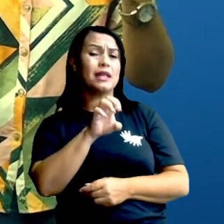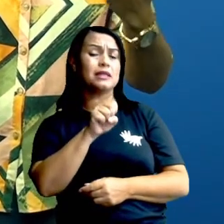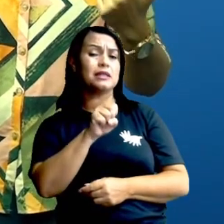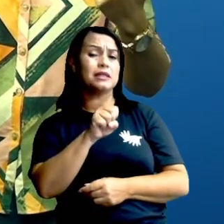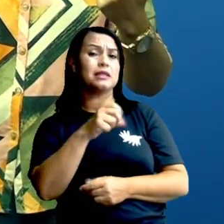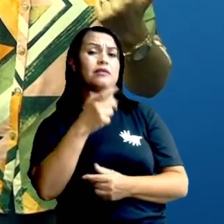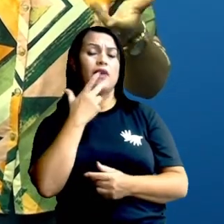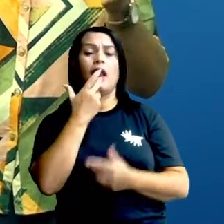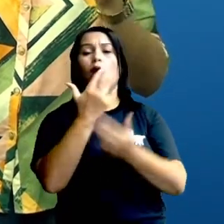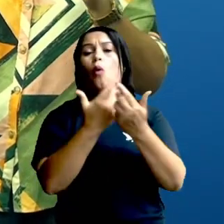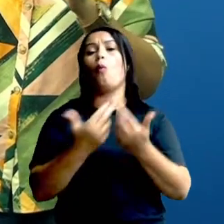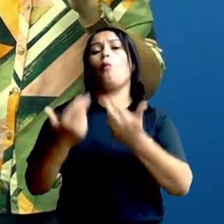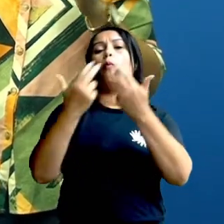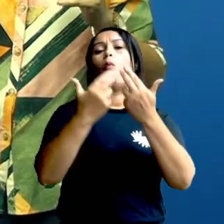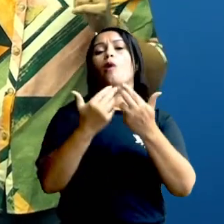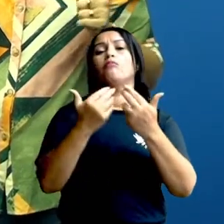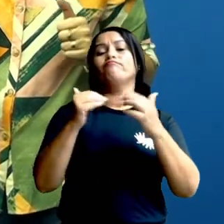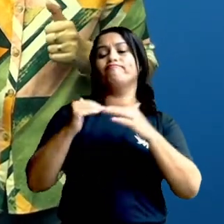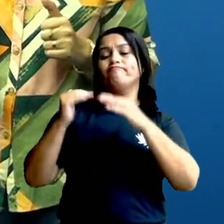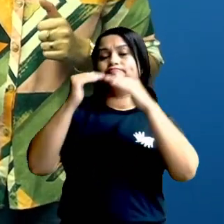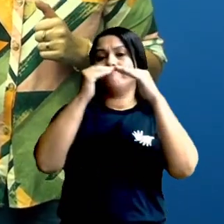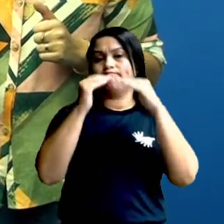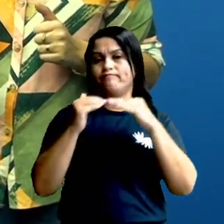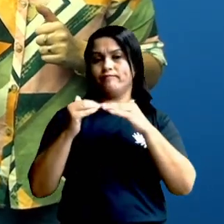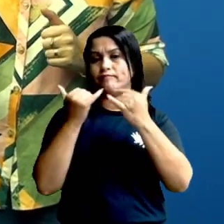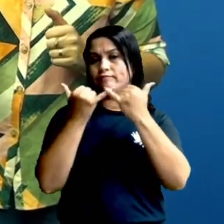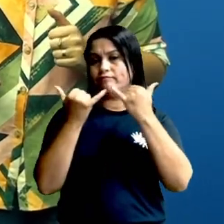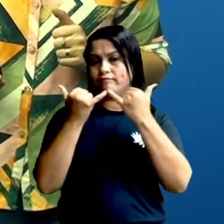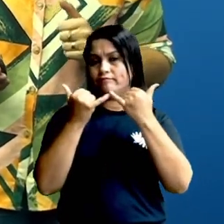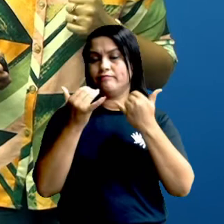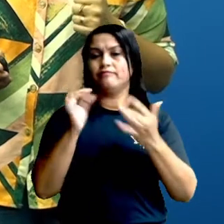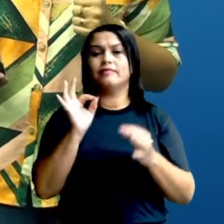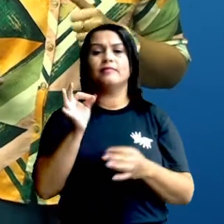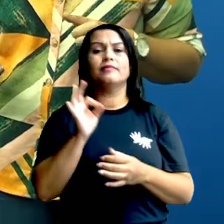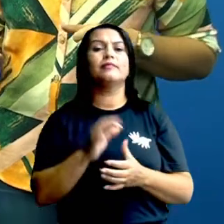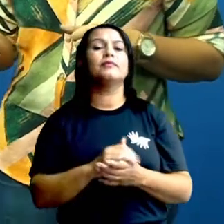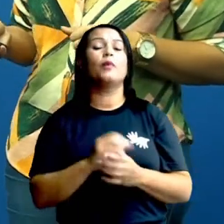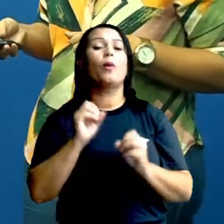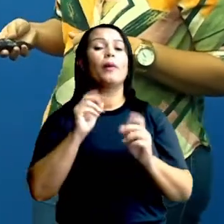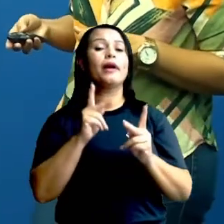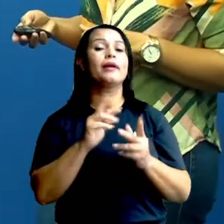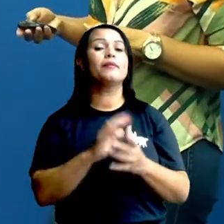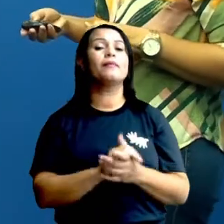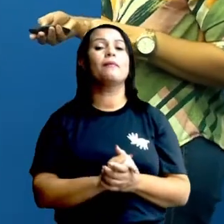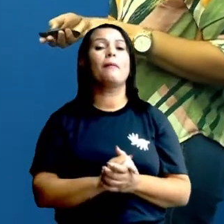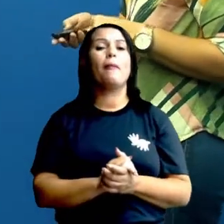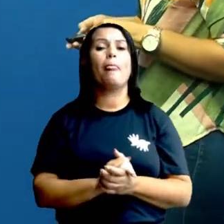e Iguais Ou seja todos os lados são congruentes ok